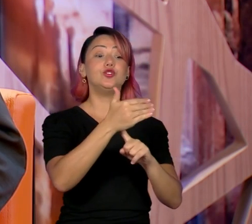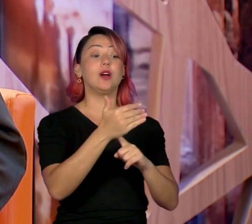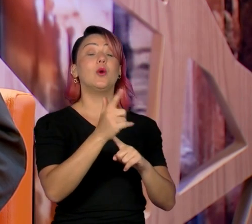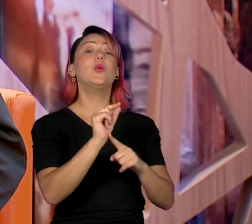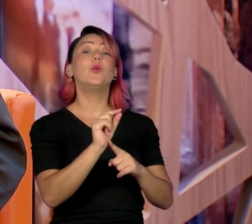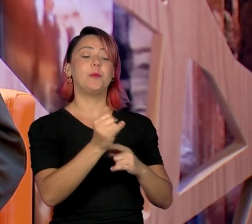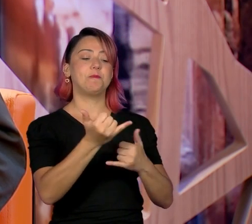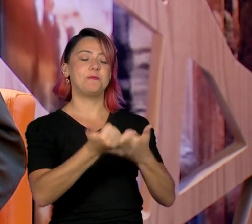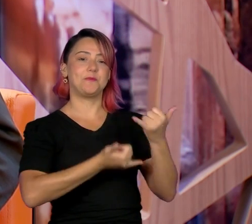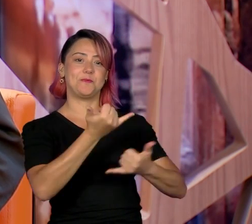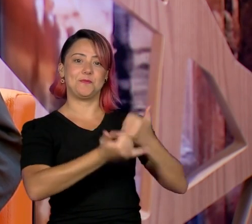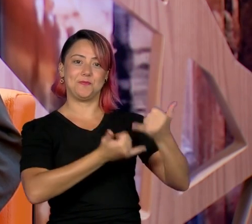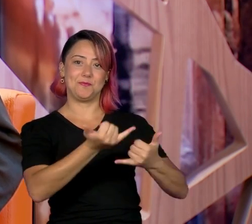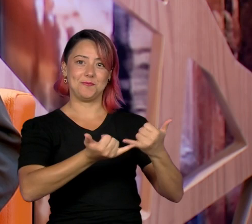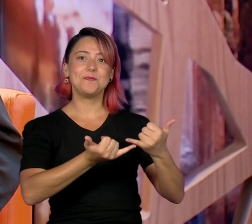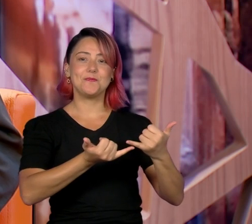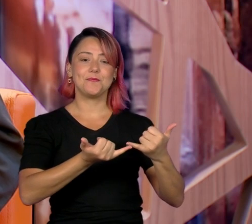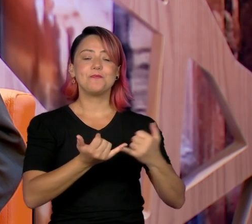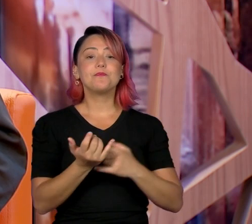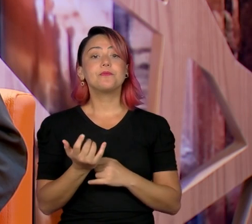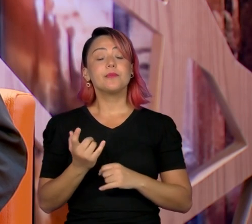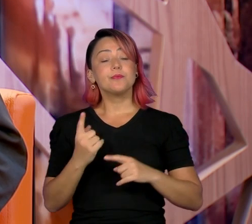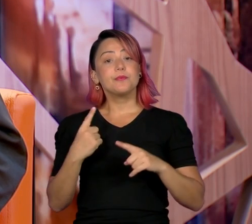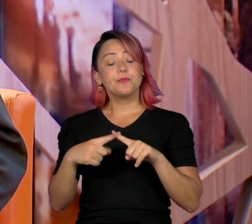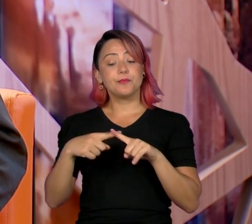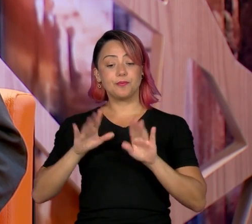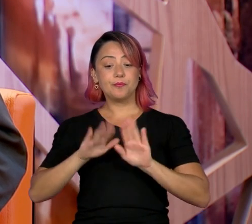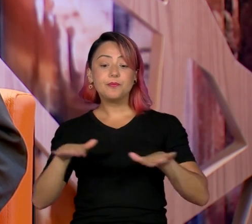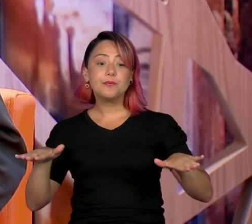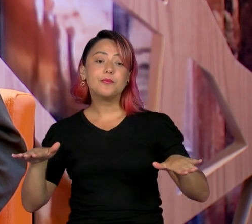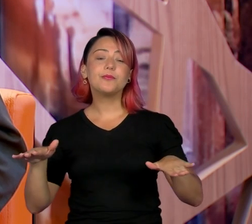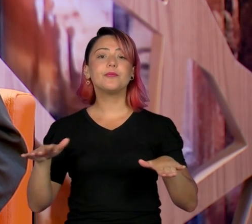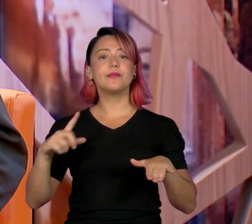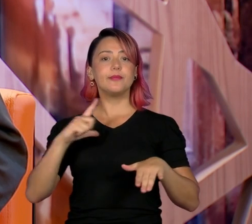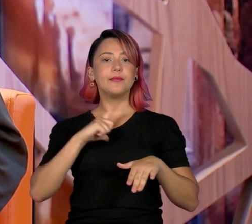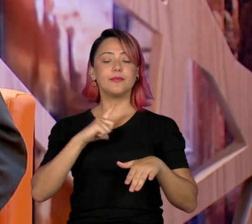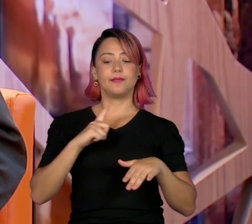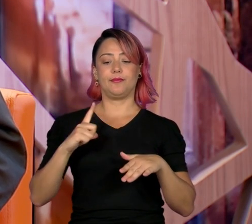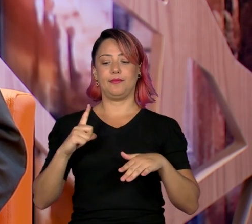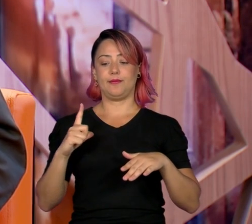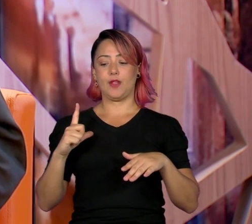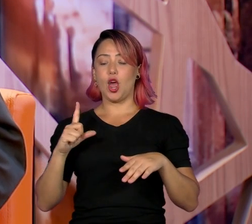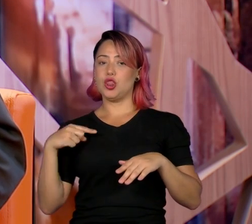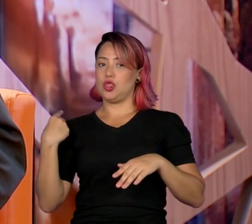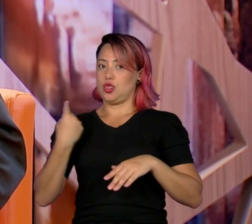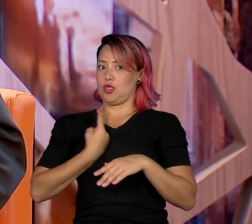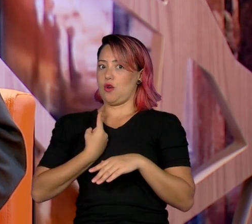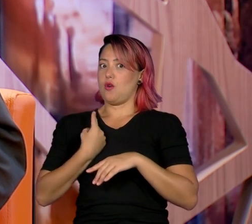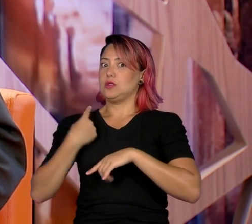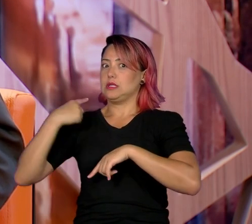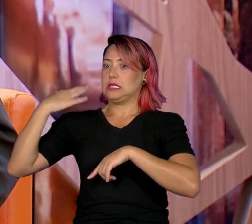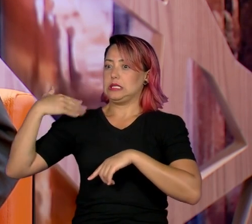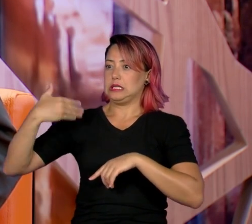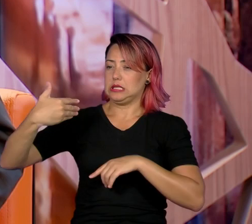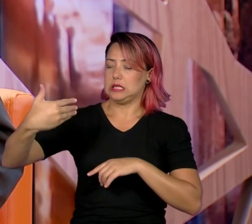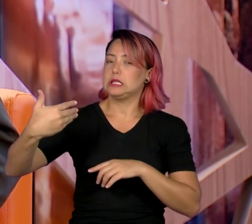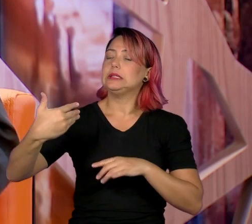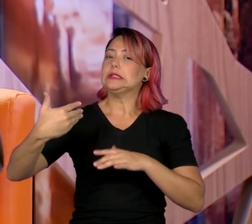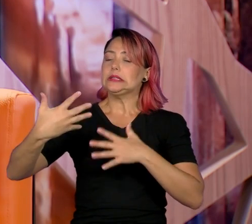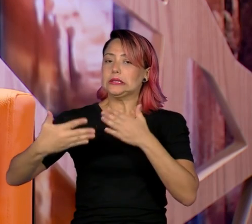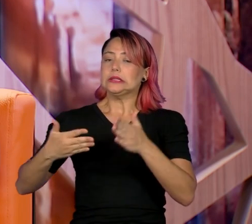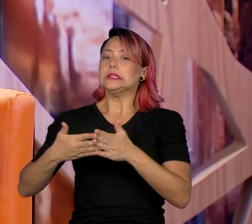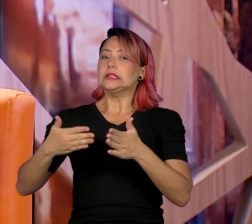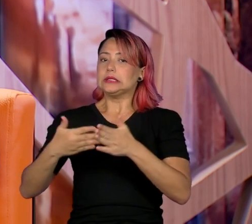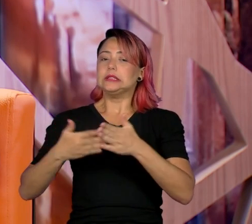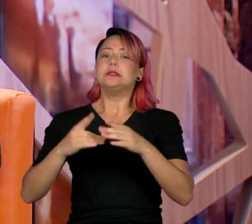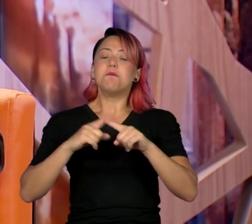de você sair dessa realidade imediata que se impõe a nós. E isso é fundamental, poder ter